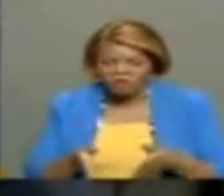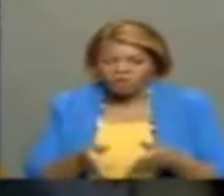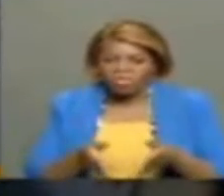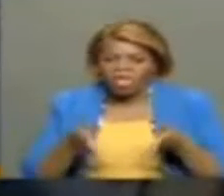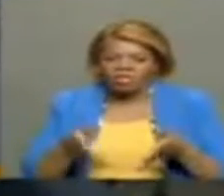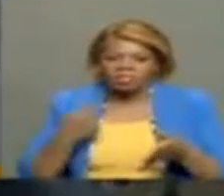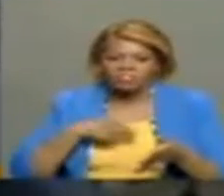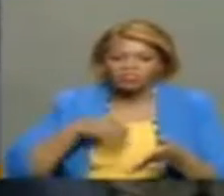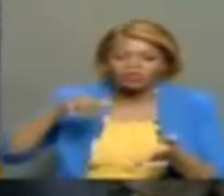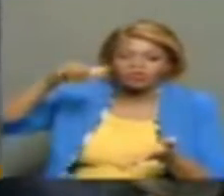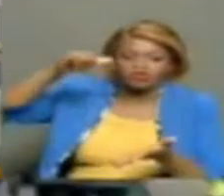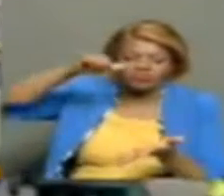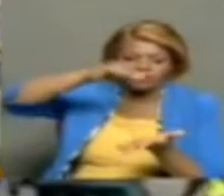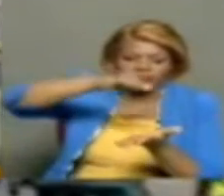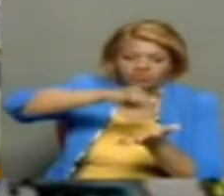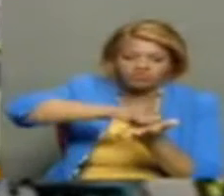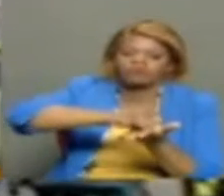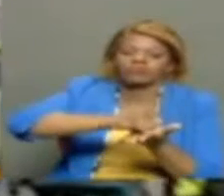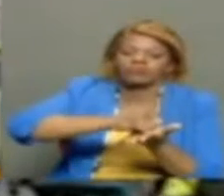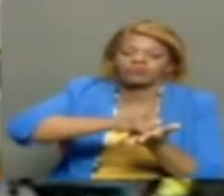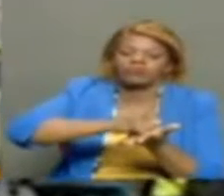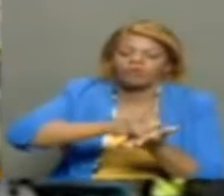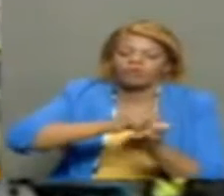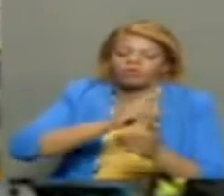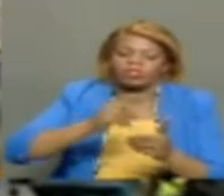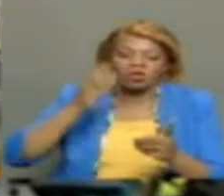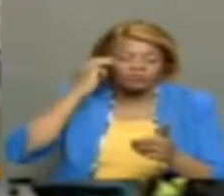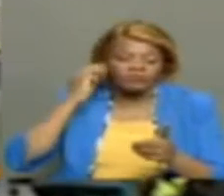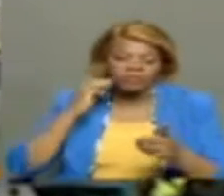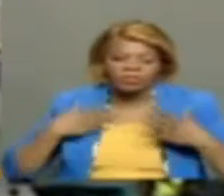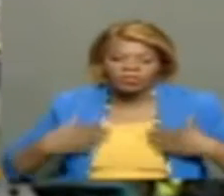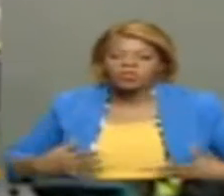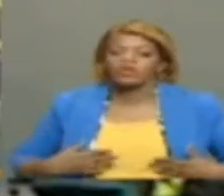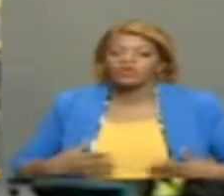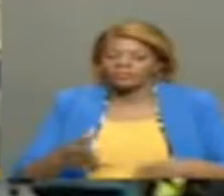Aeroporto Internacional, onde o Ministério da Saúde acaba então de receber as primeiras